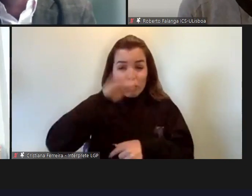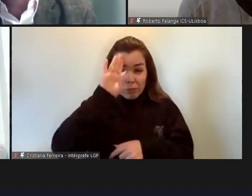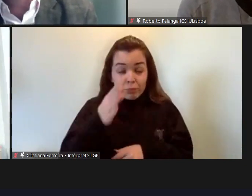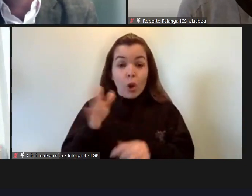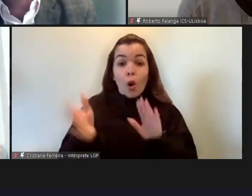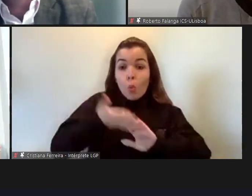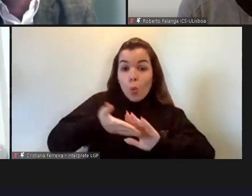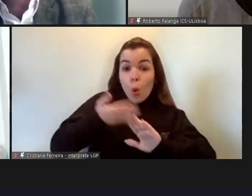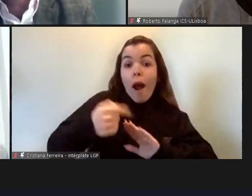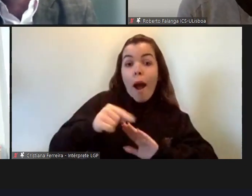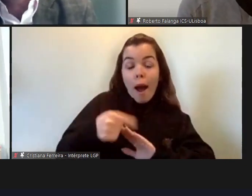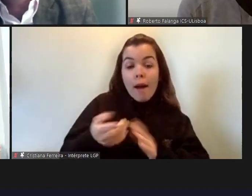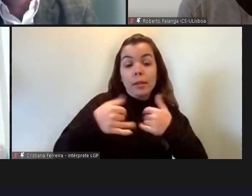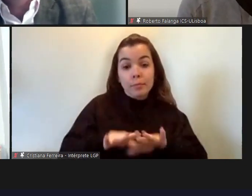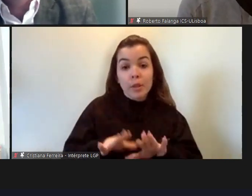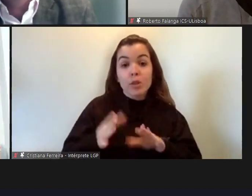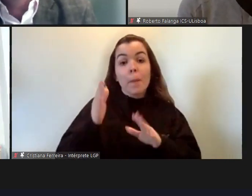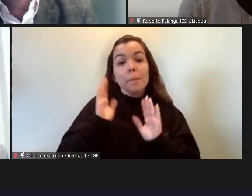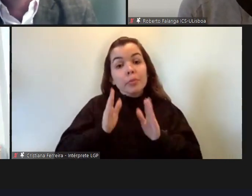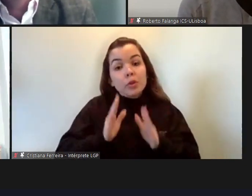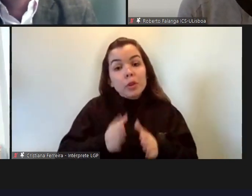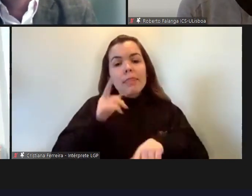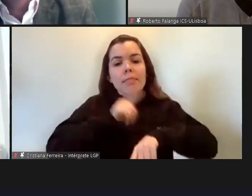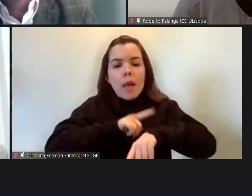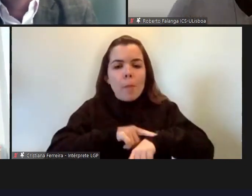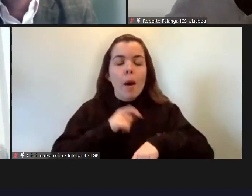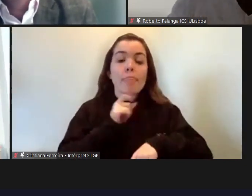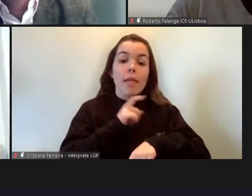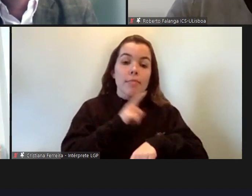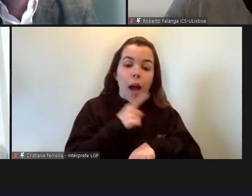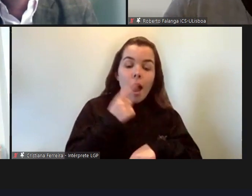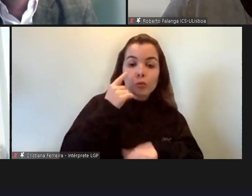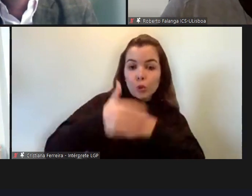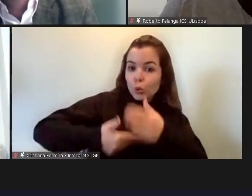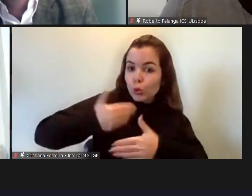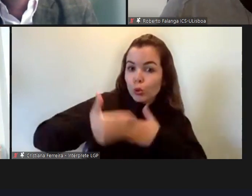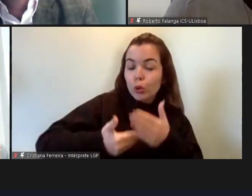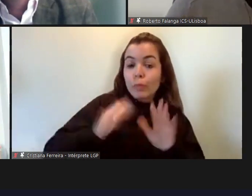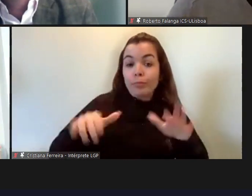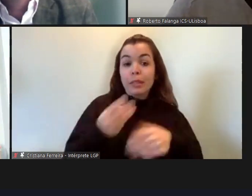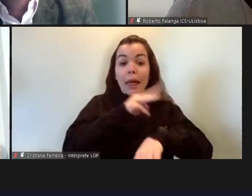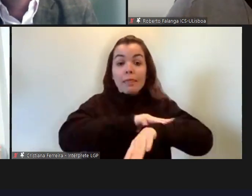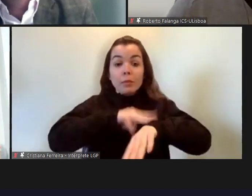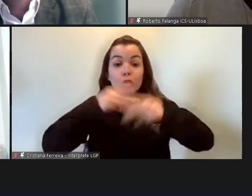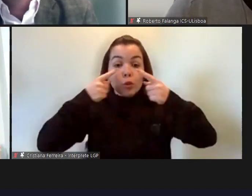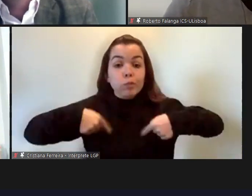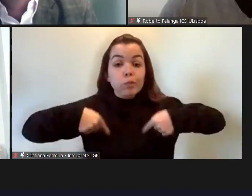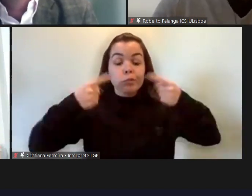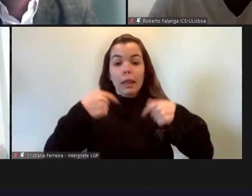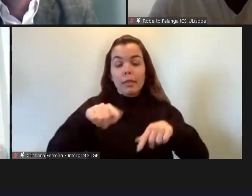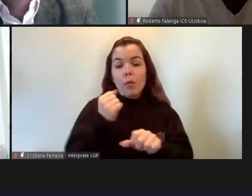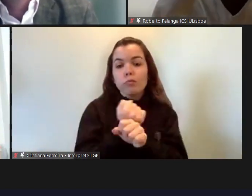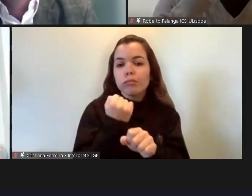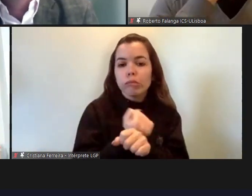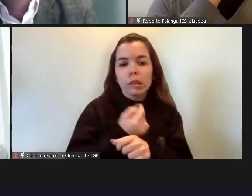urgência, mas tem que se dar espaço à experimentação. E a administração pública tem uma função